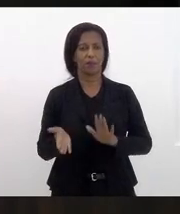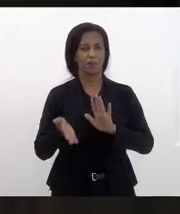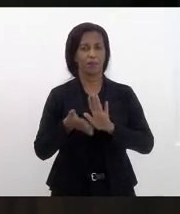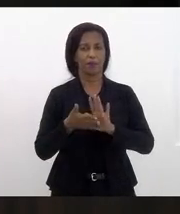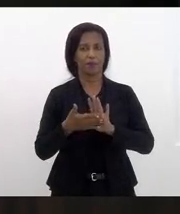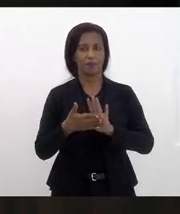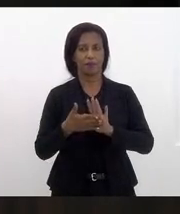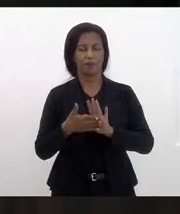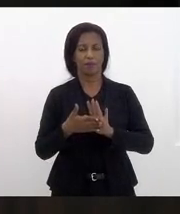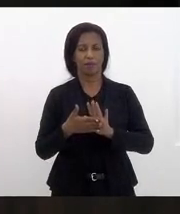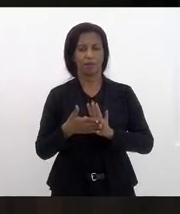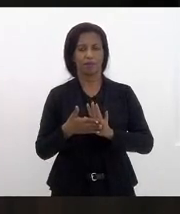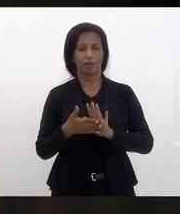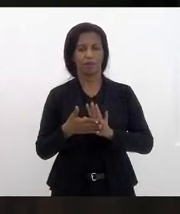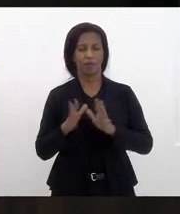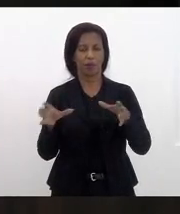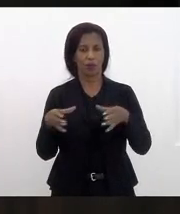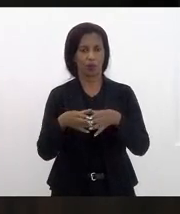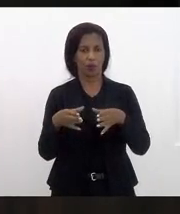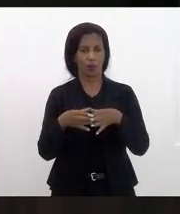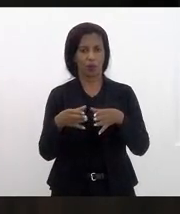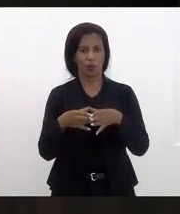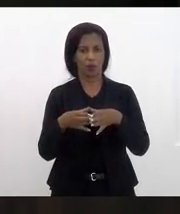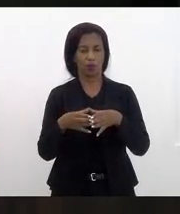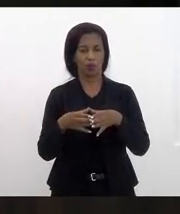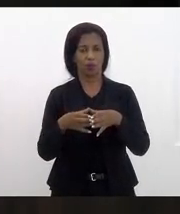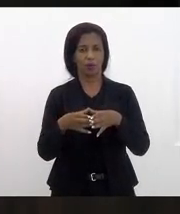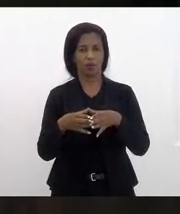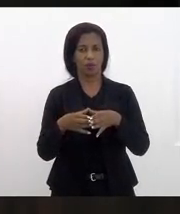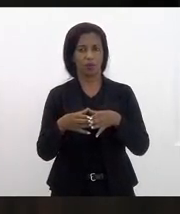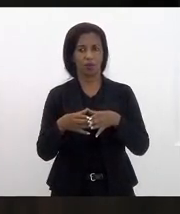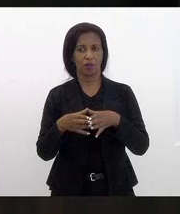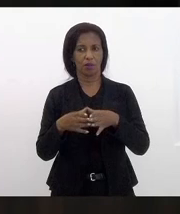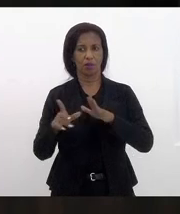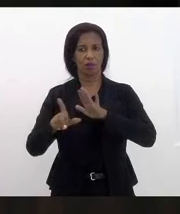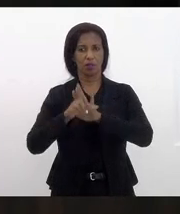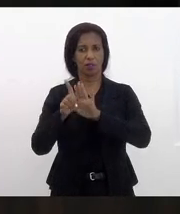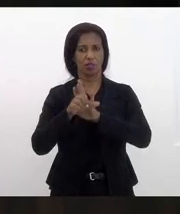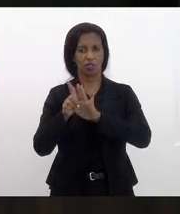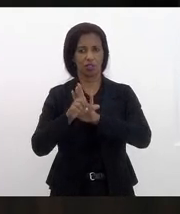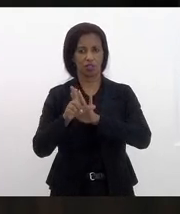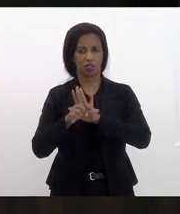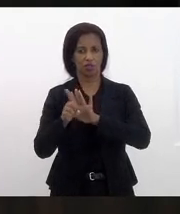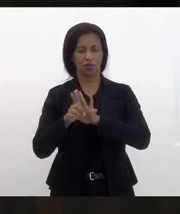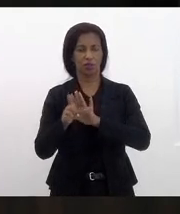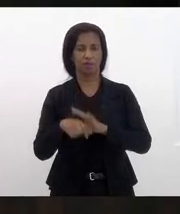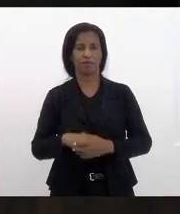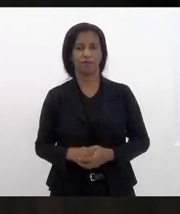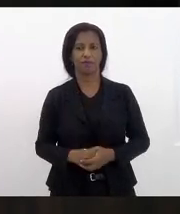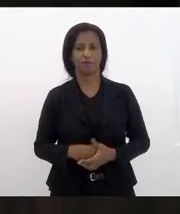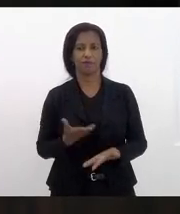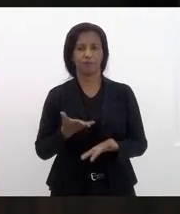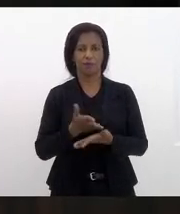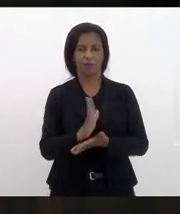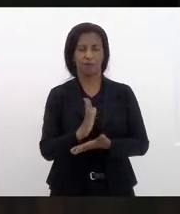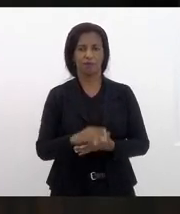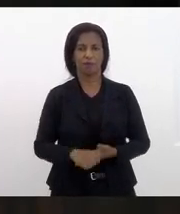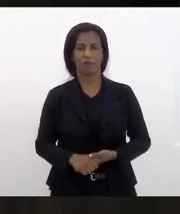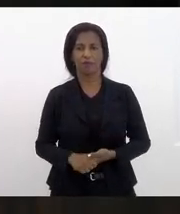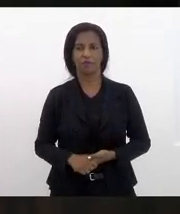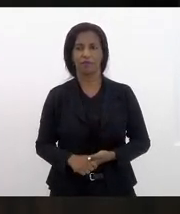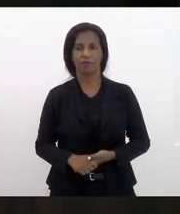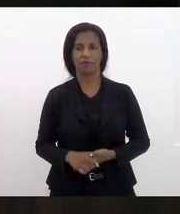parecer da comissão de indicação legislativa, os senhores que aprovam, permaneçam como estão, aprovado,